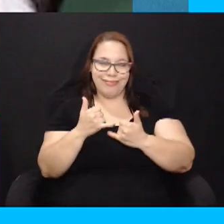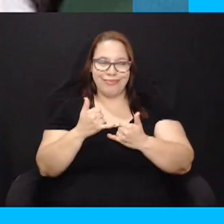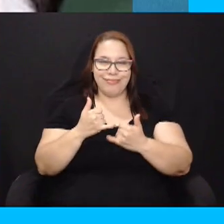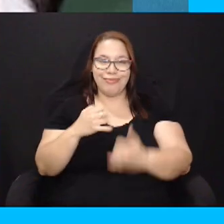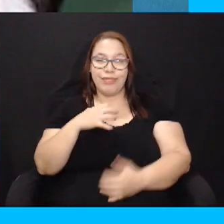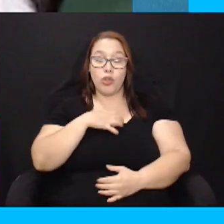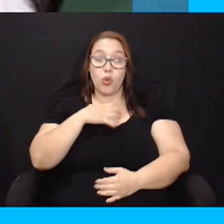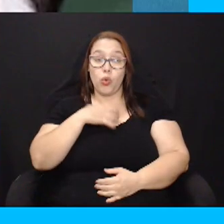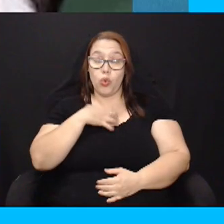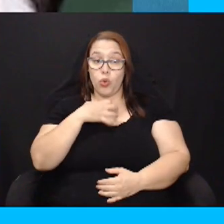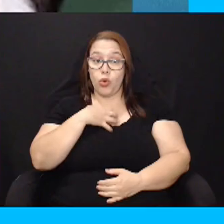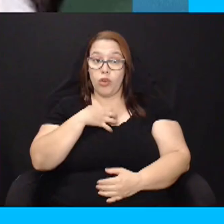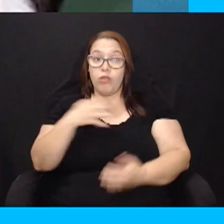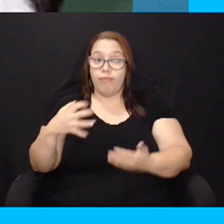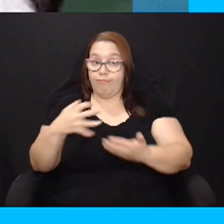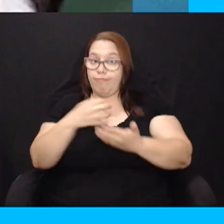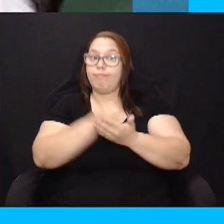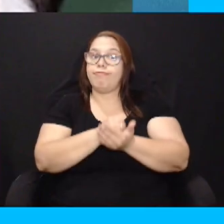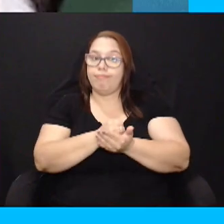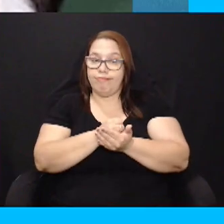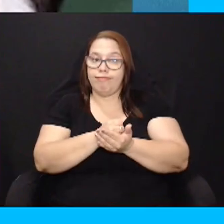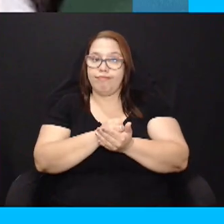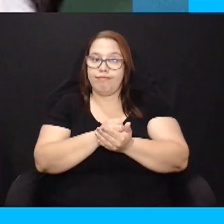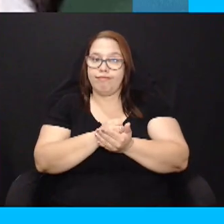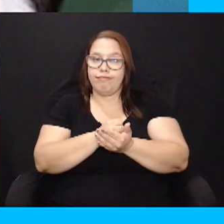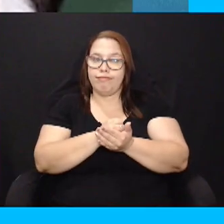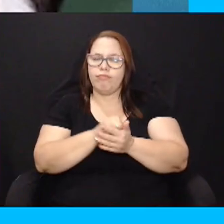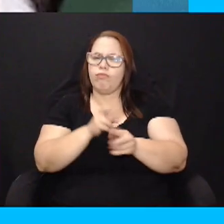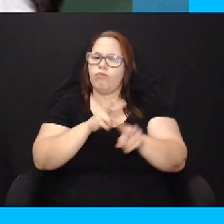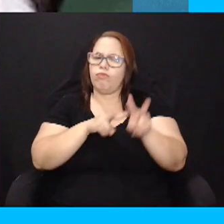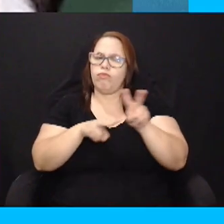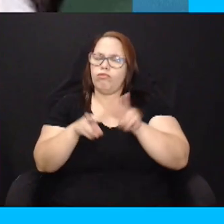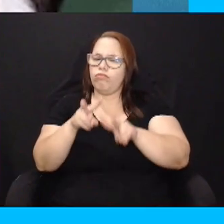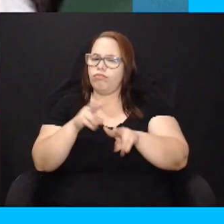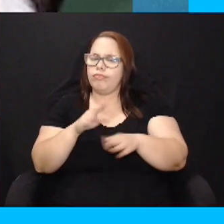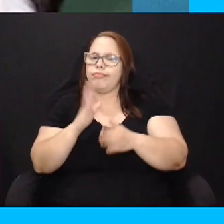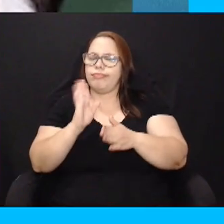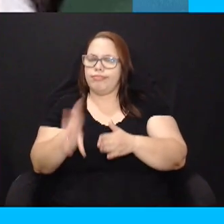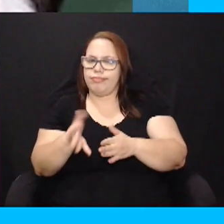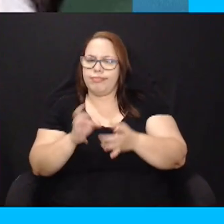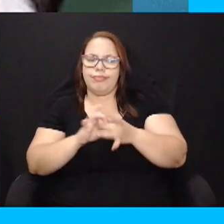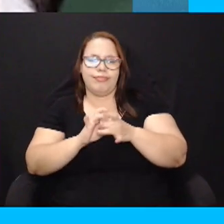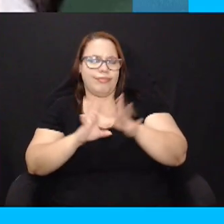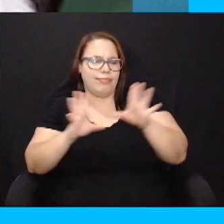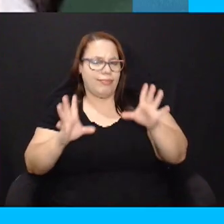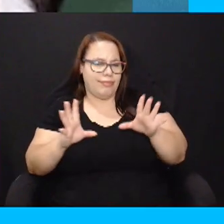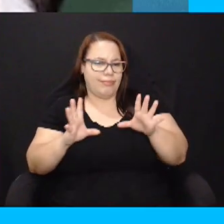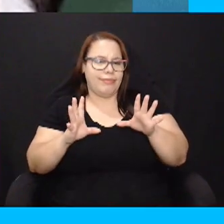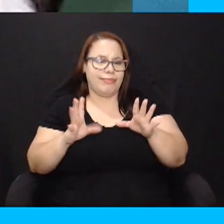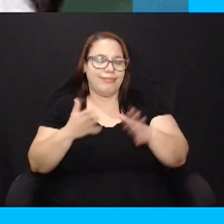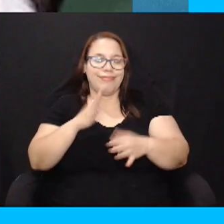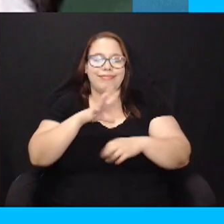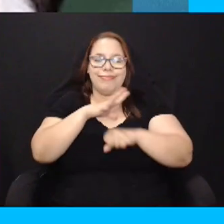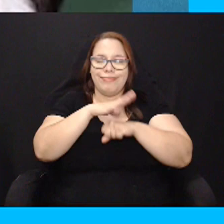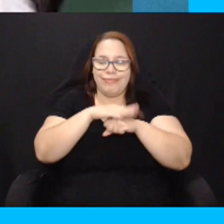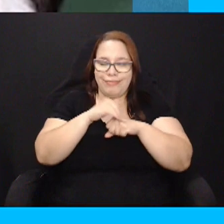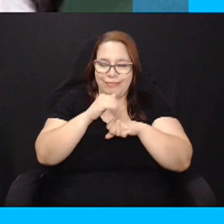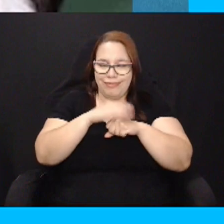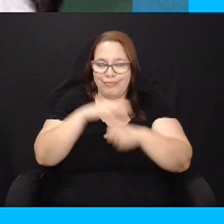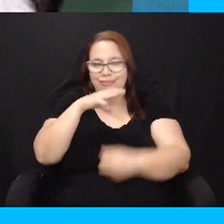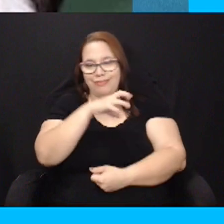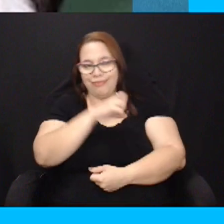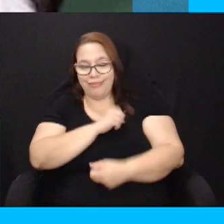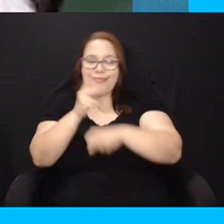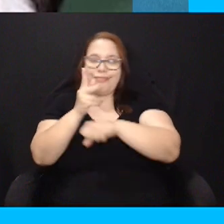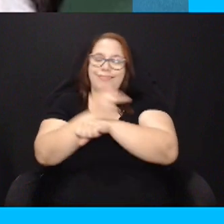foi resgatada, passou por observação e agora está prontinha para ser amada. Se você procura uma